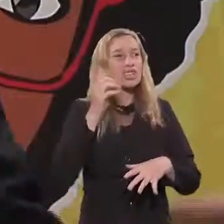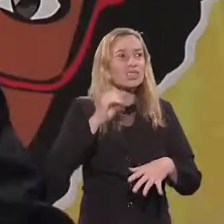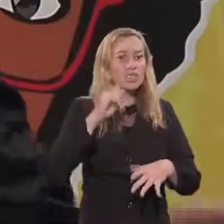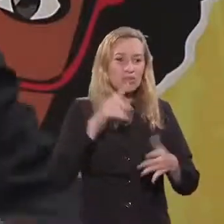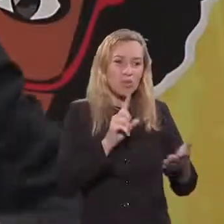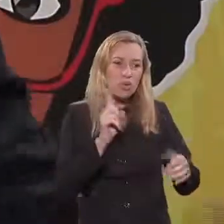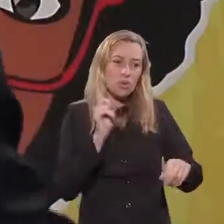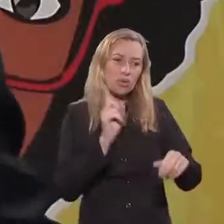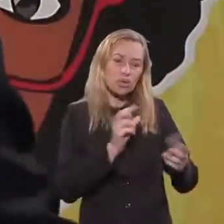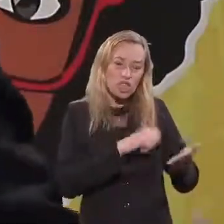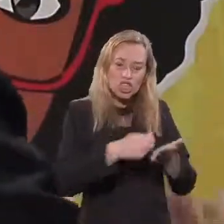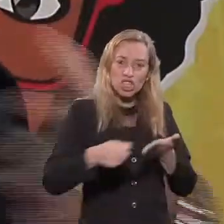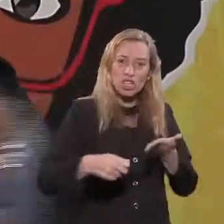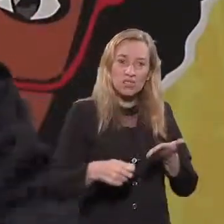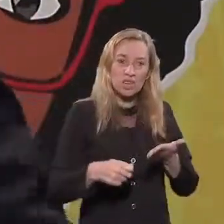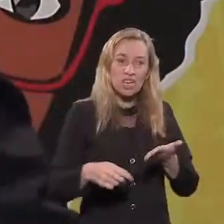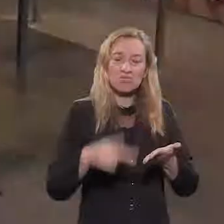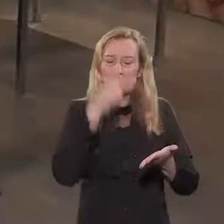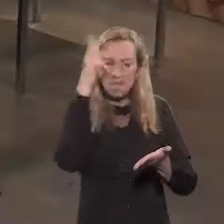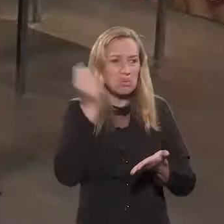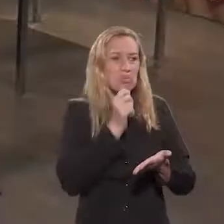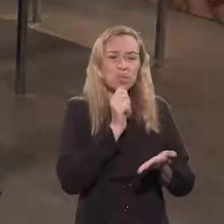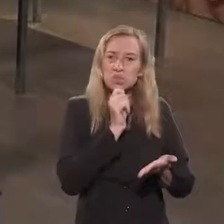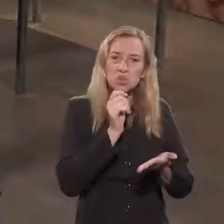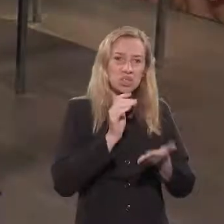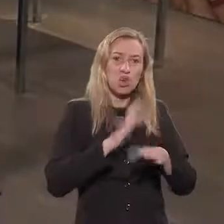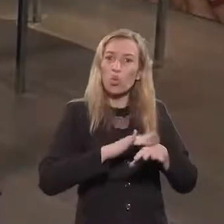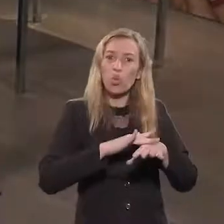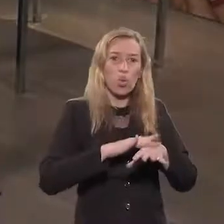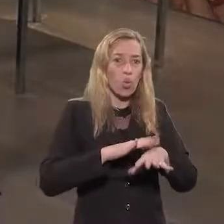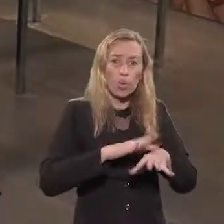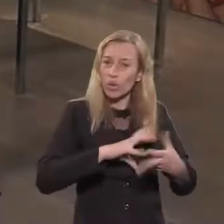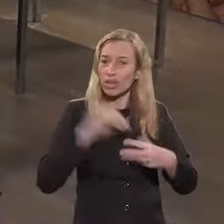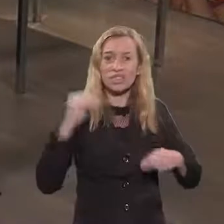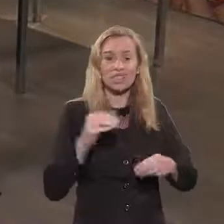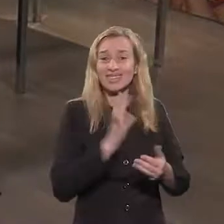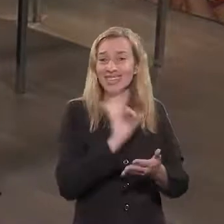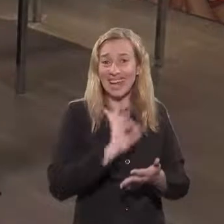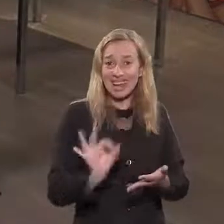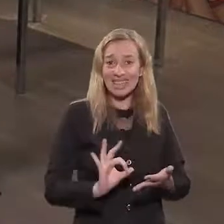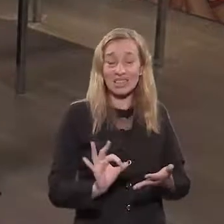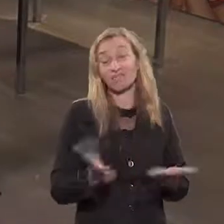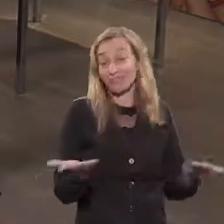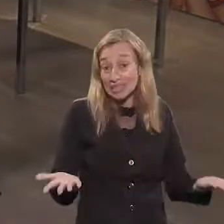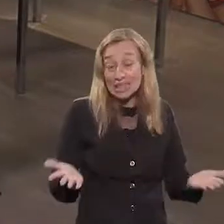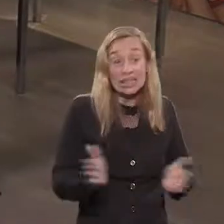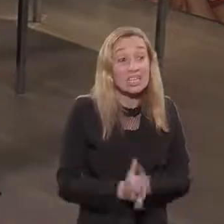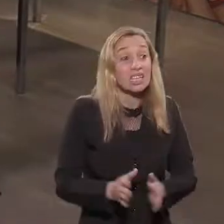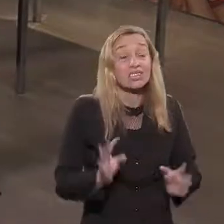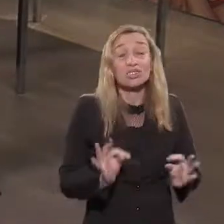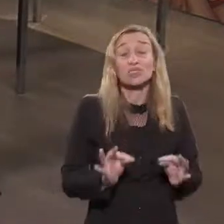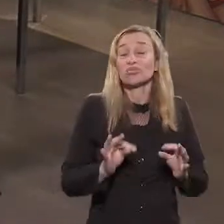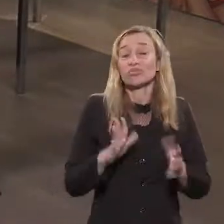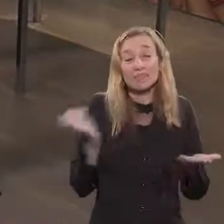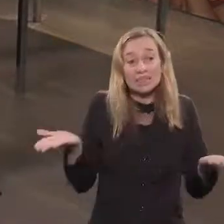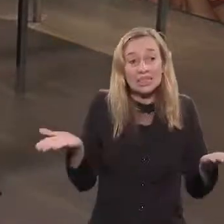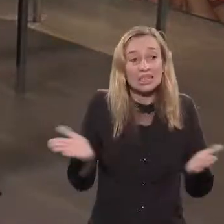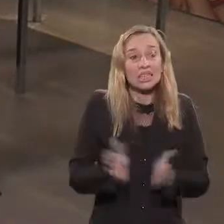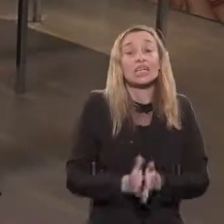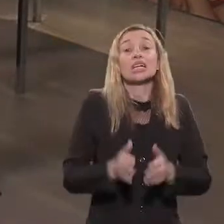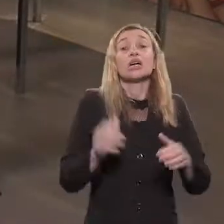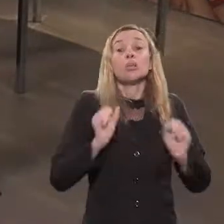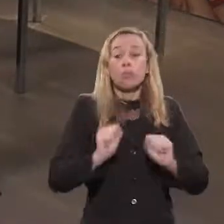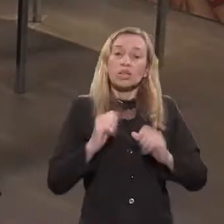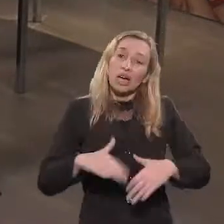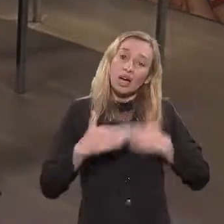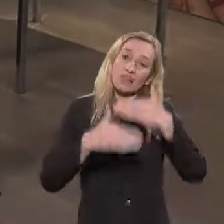botar no papel, ninguém tem cura de nada. Né? A gente mesmo, sempre que botar no papel, a gente vai passar a vida inteira achando que ninguém vai ser curado